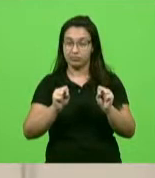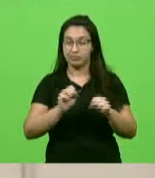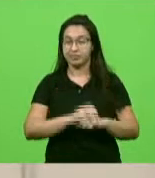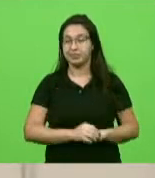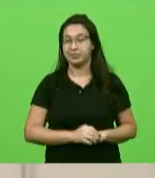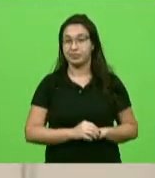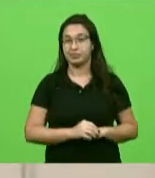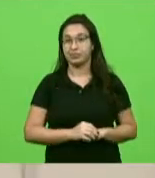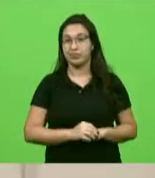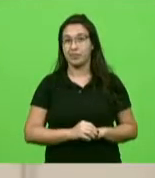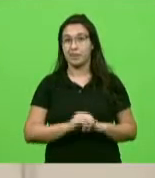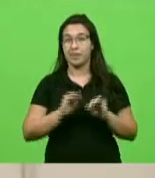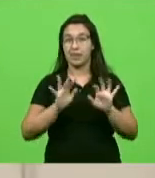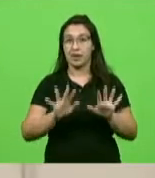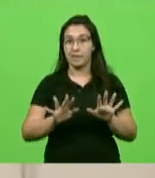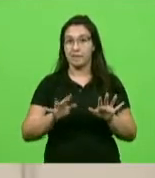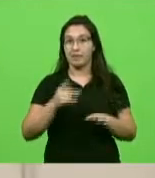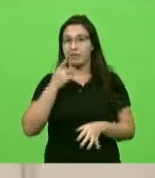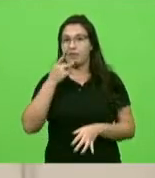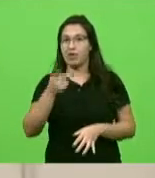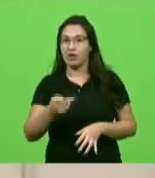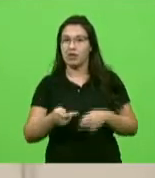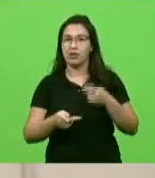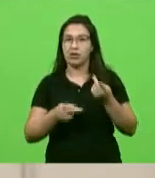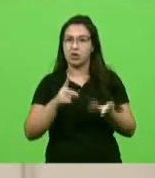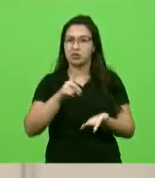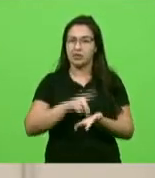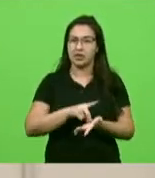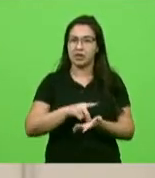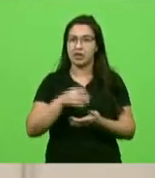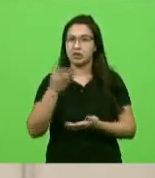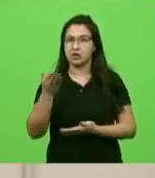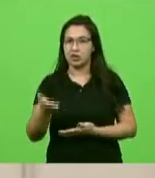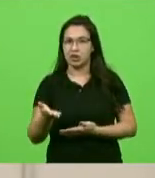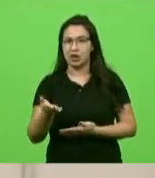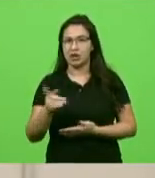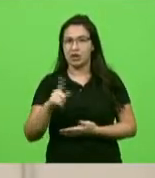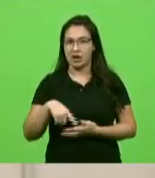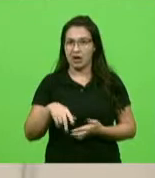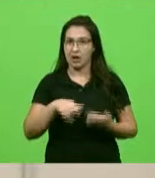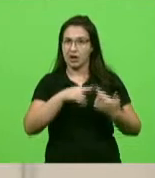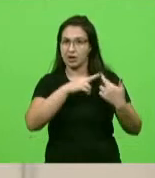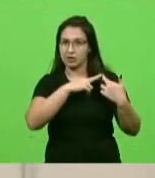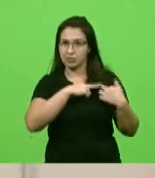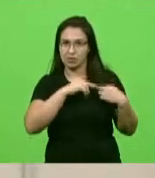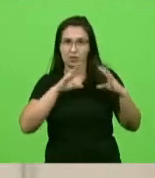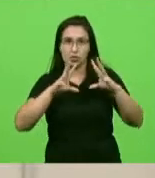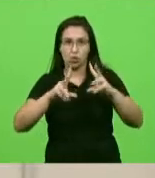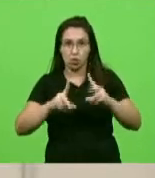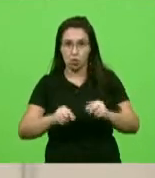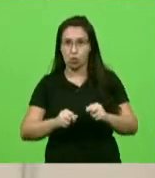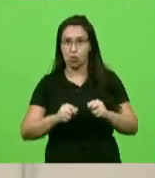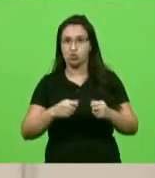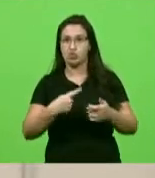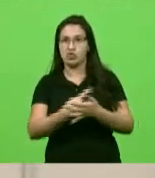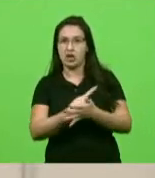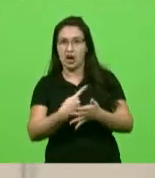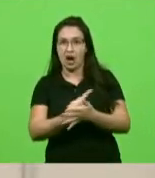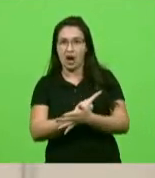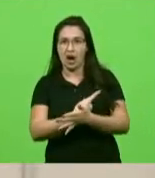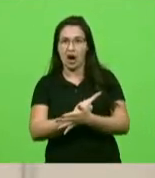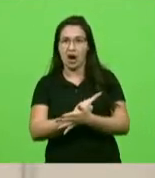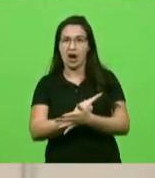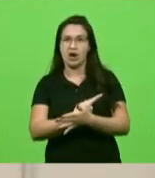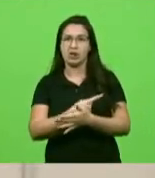está afirmando que o chefe do Poder Estadual é responsável por todos os atos ilícitos praticados